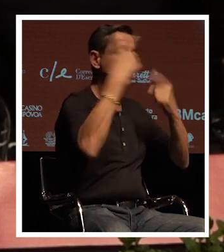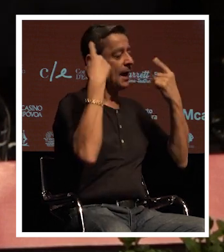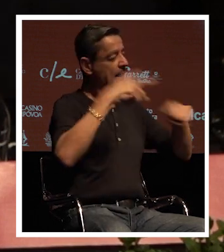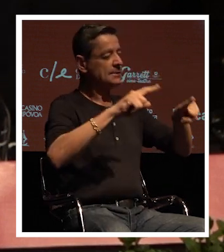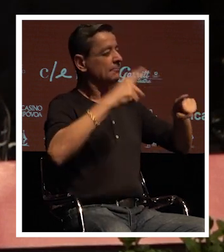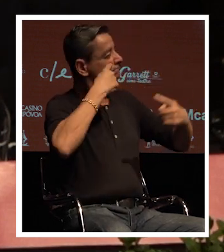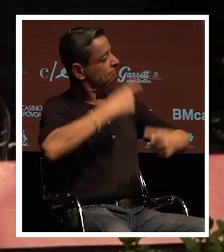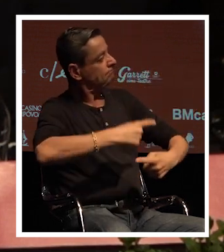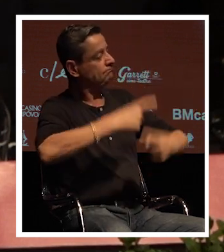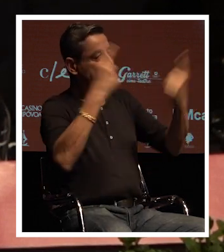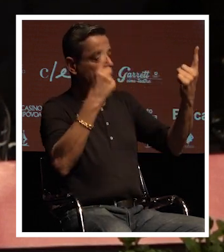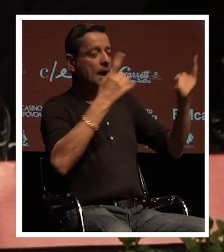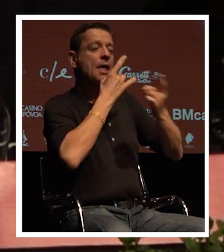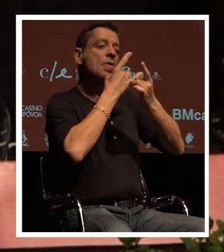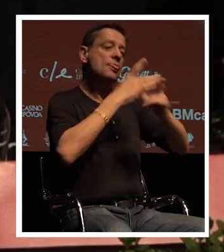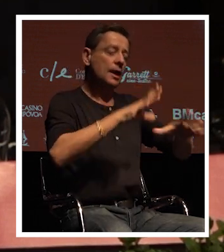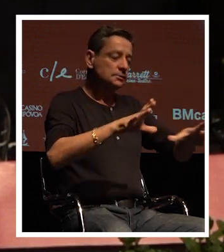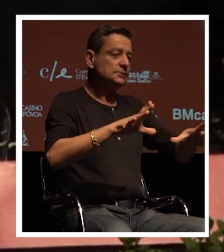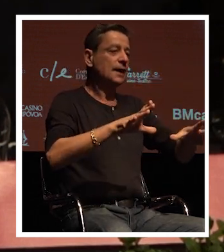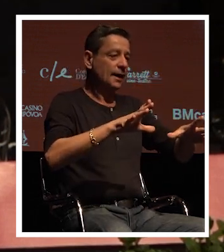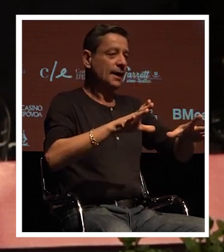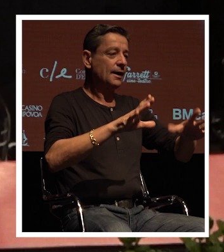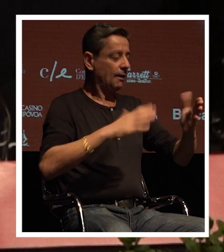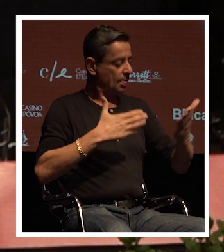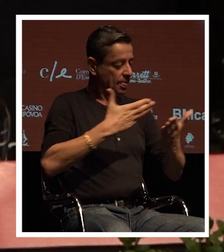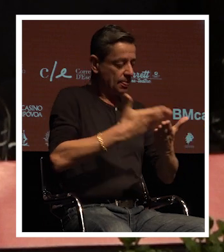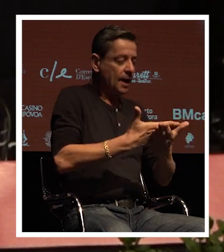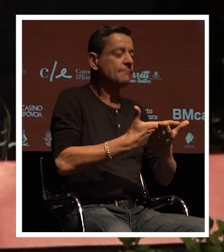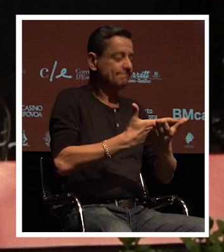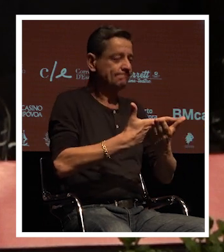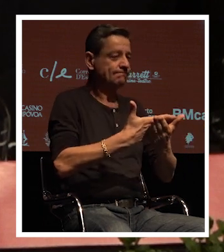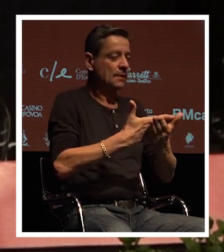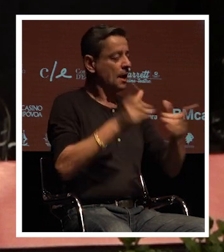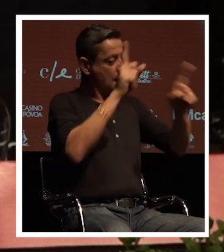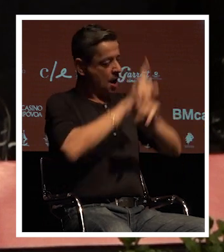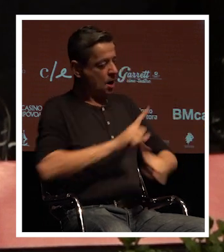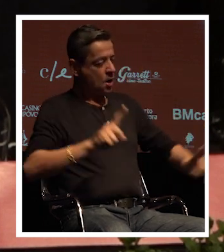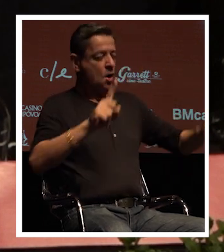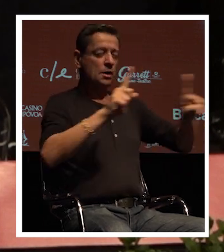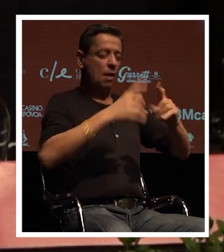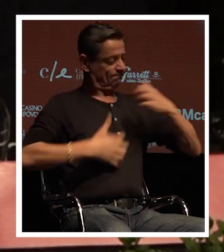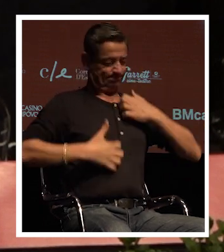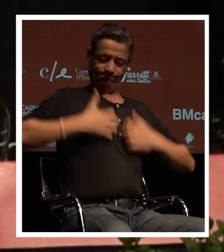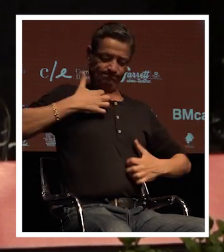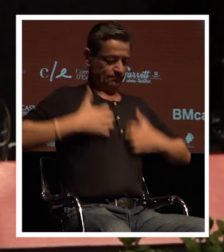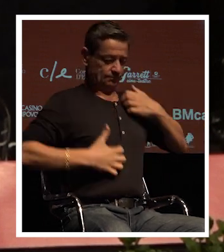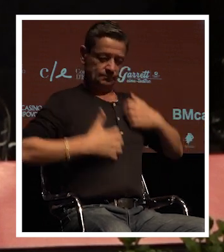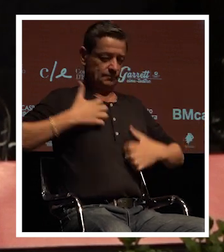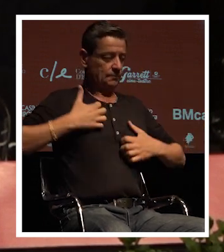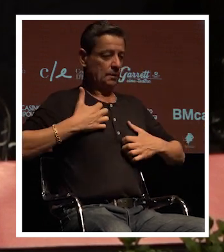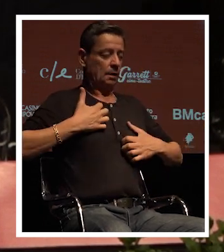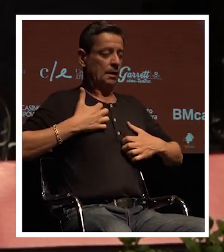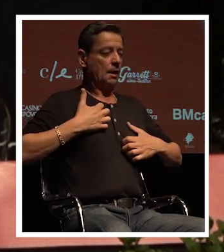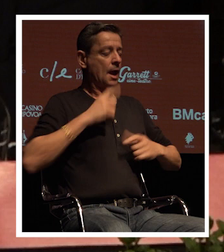Eco ele deixa de servir para tolerar não o que nos incomoda mas o que